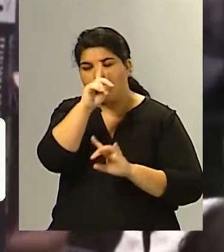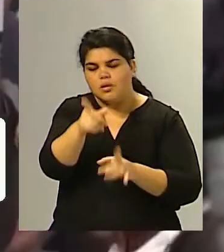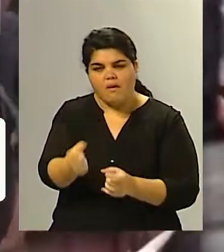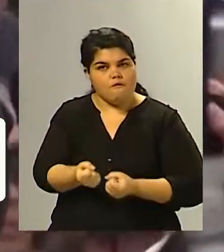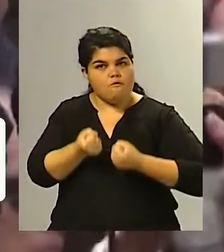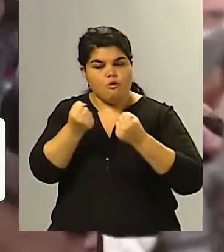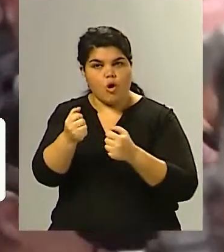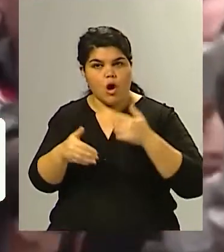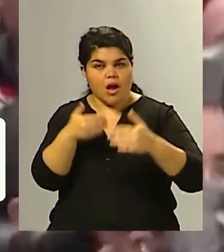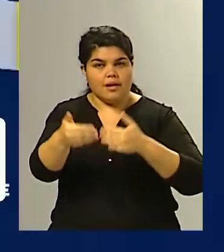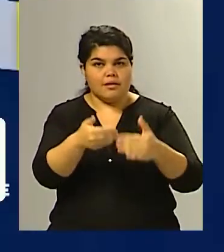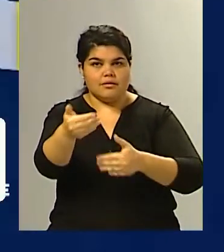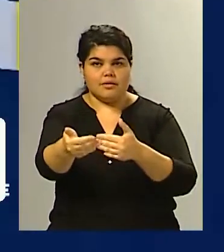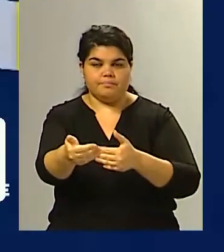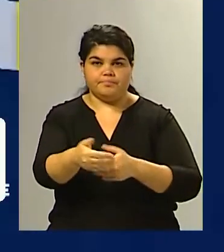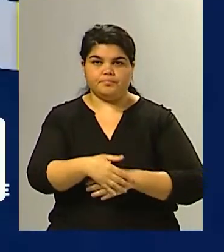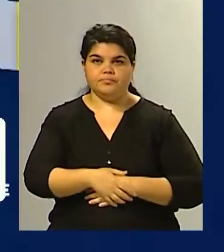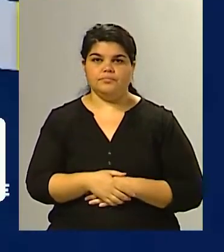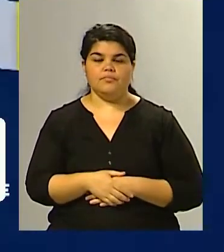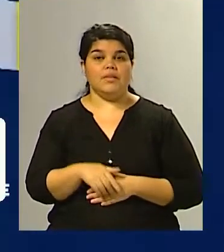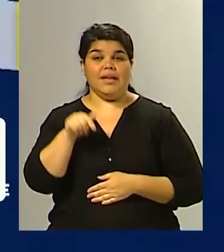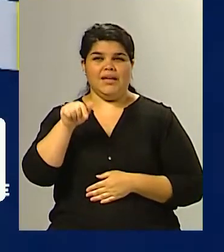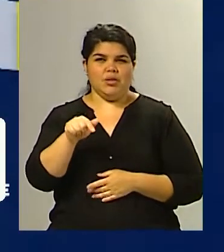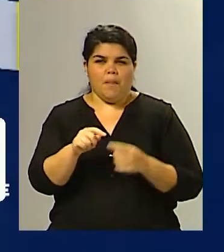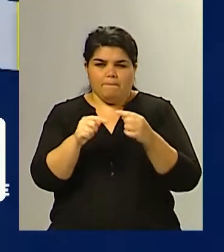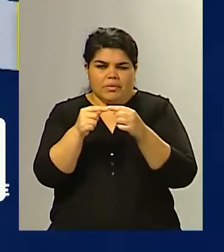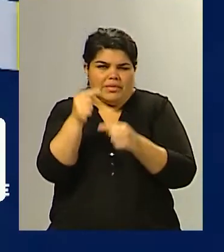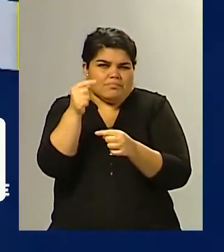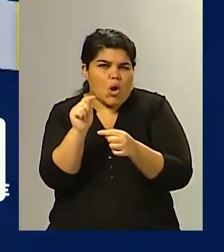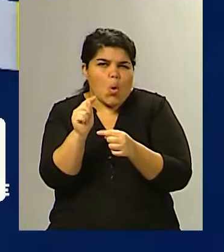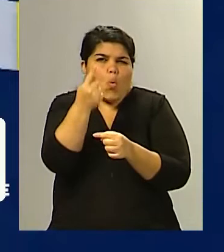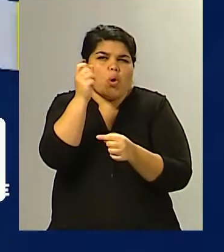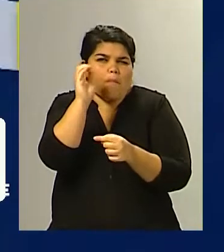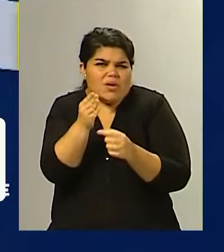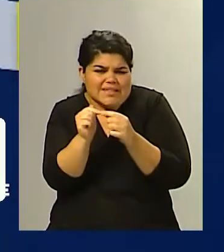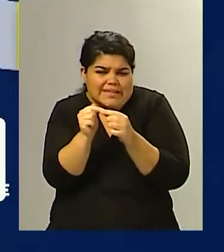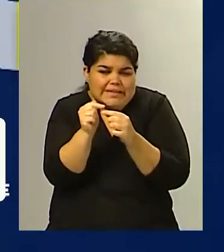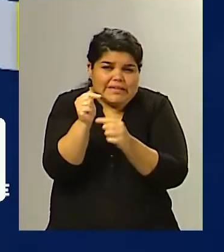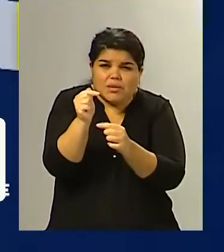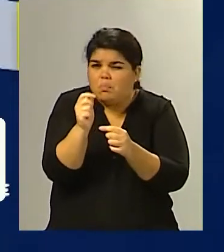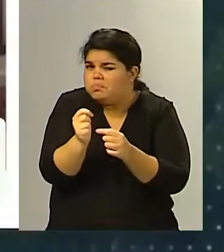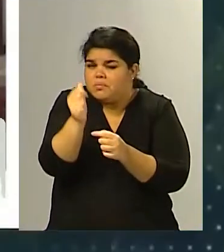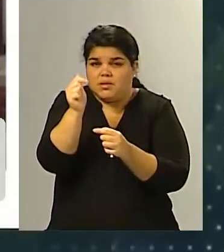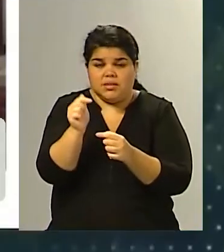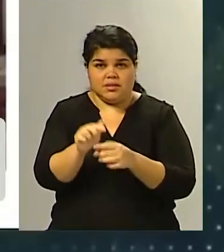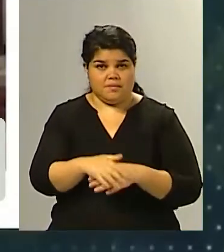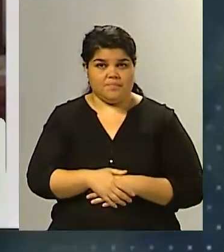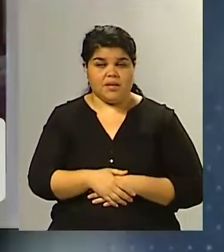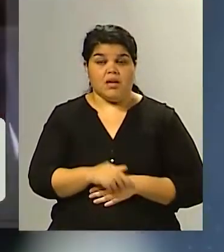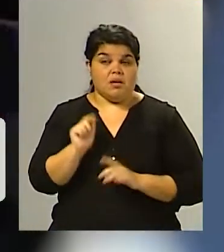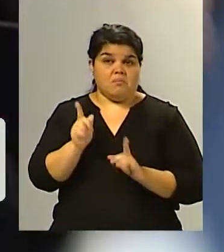percentagem final foi de apenas um ponto, e muito mais alto que o esperado no caso do candidato